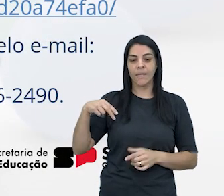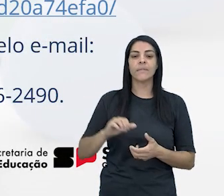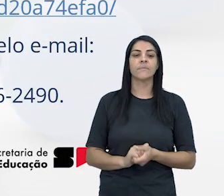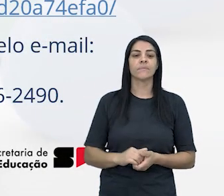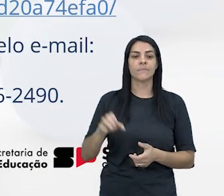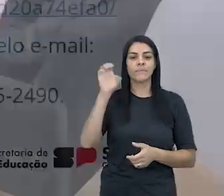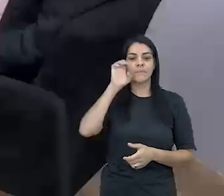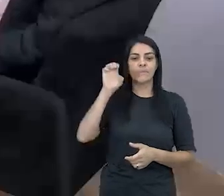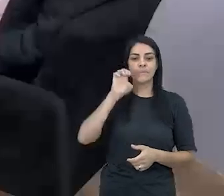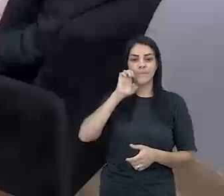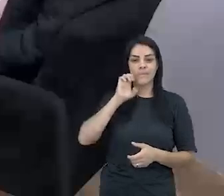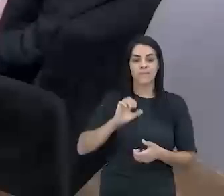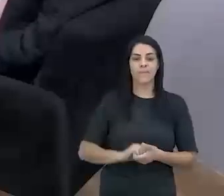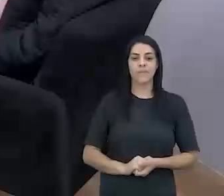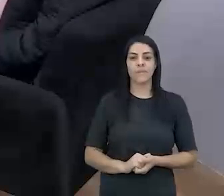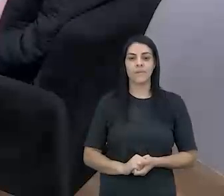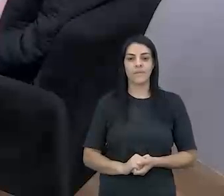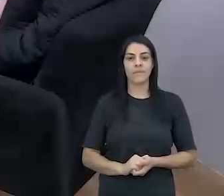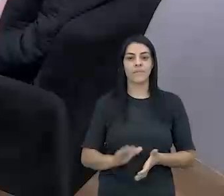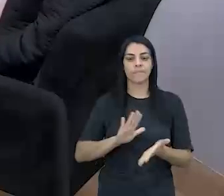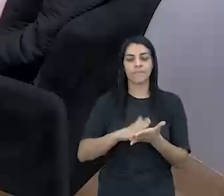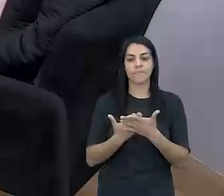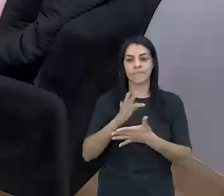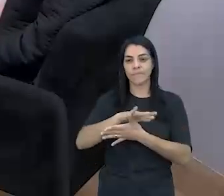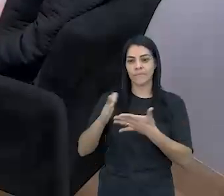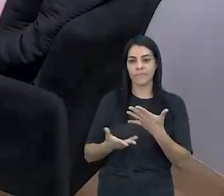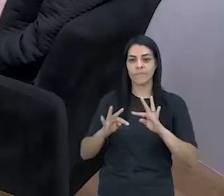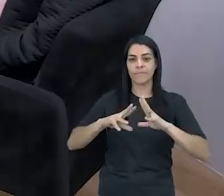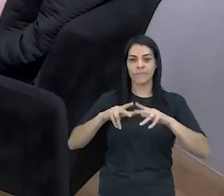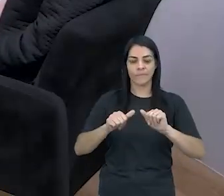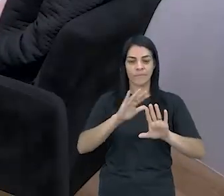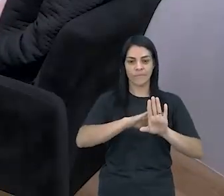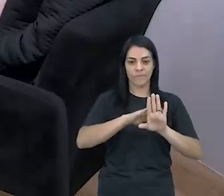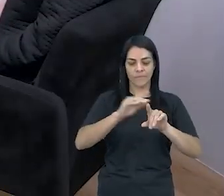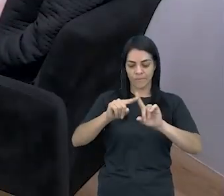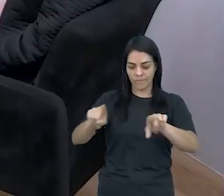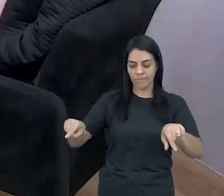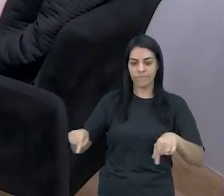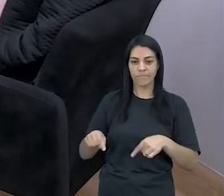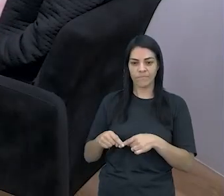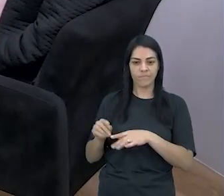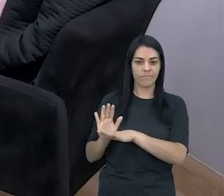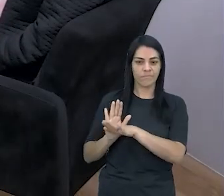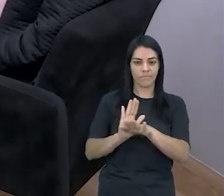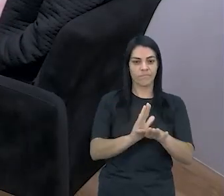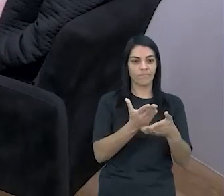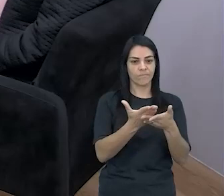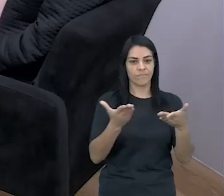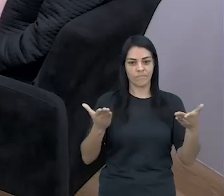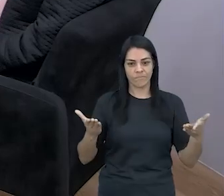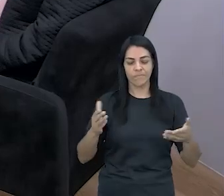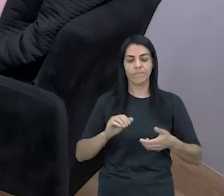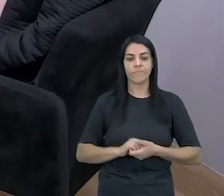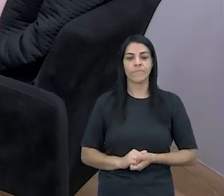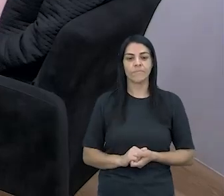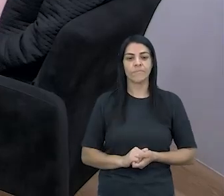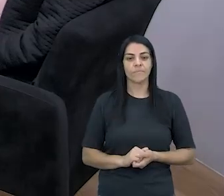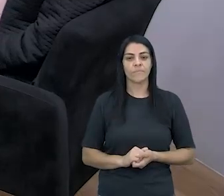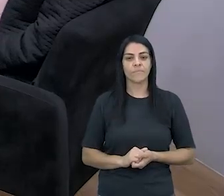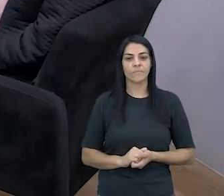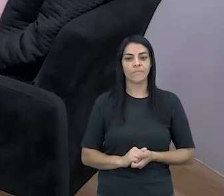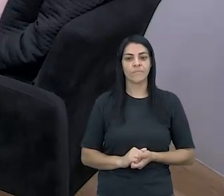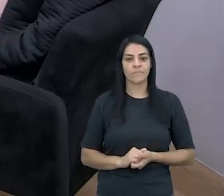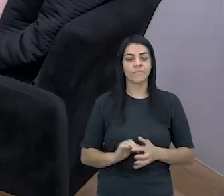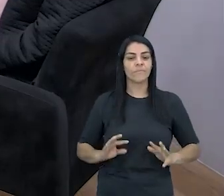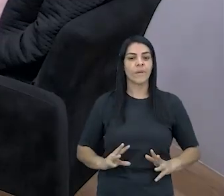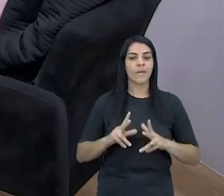que são os intérpretes. de Libras, isso. E os produtores. E a produção E a aqui, produção. sem eles, Muito não seria obrigado, nada possível Lita e aqui. equipe Belo e